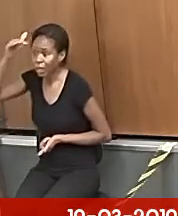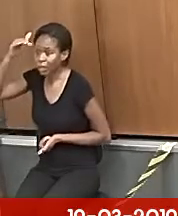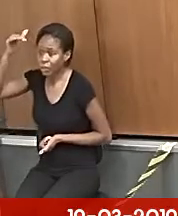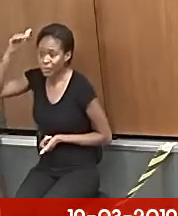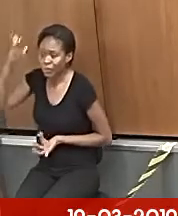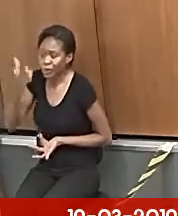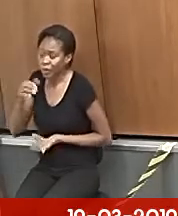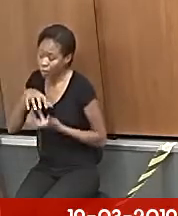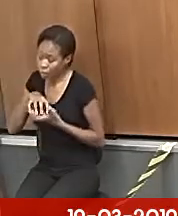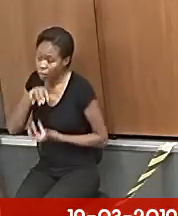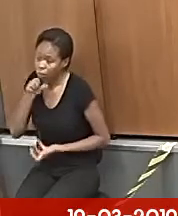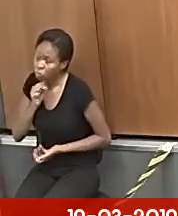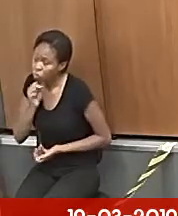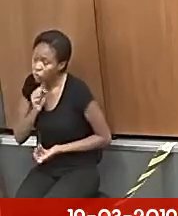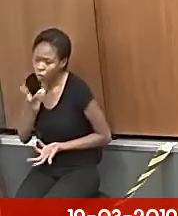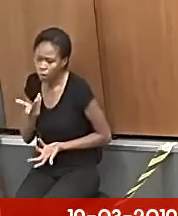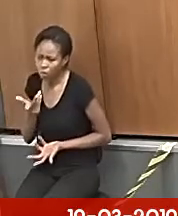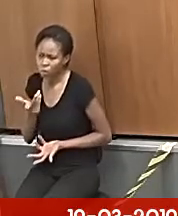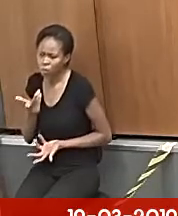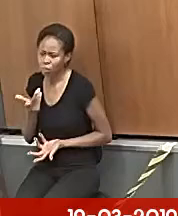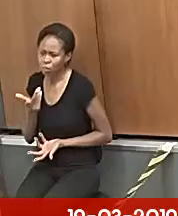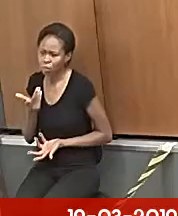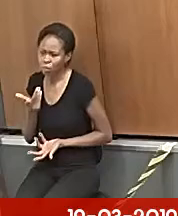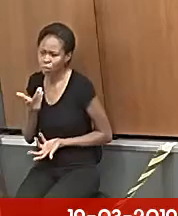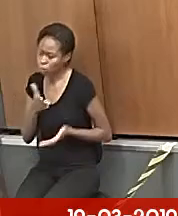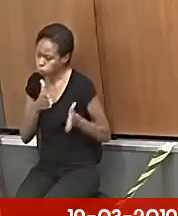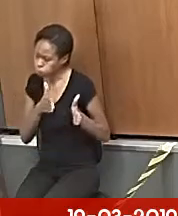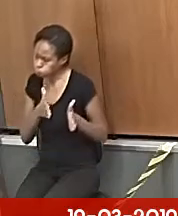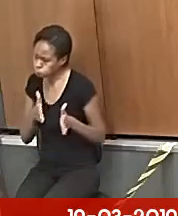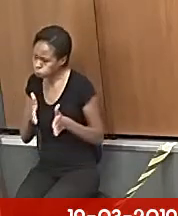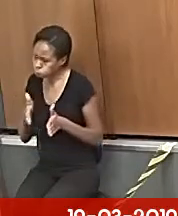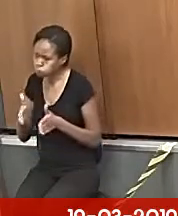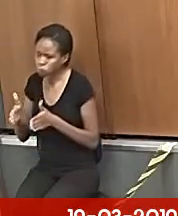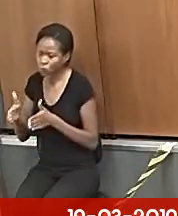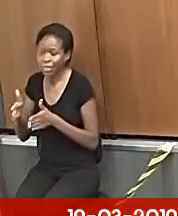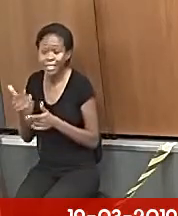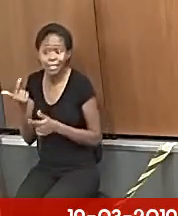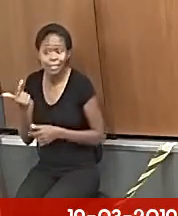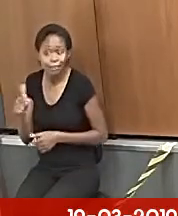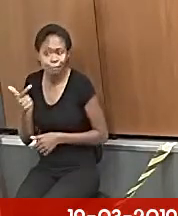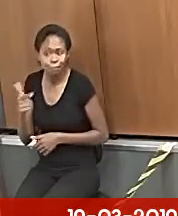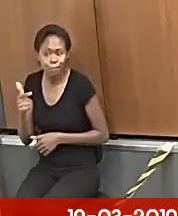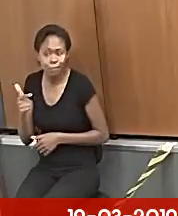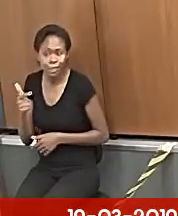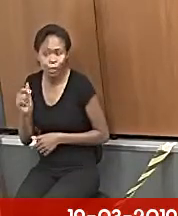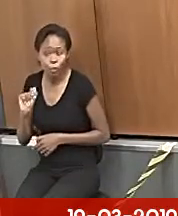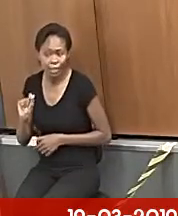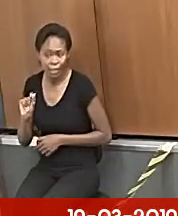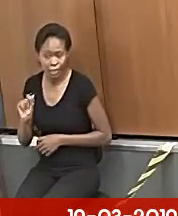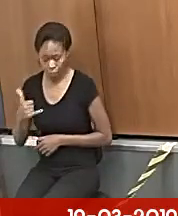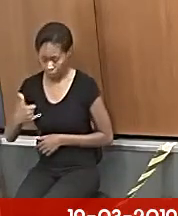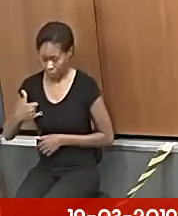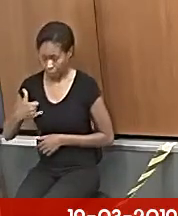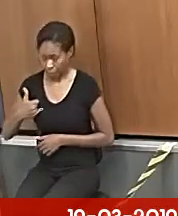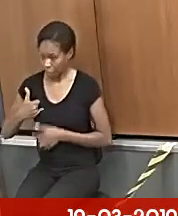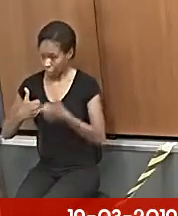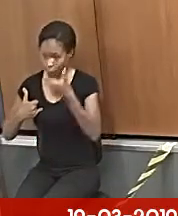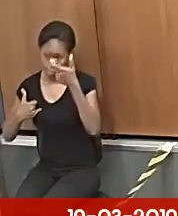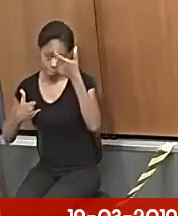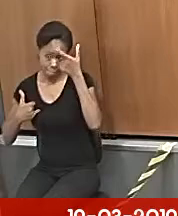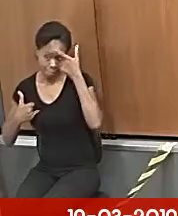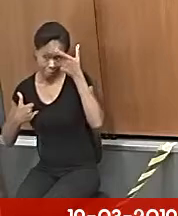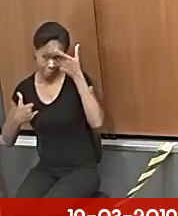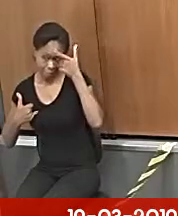existe científicamente falando a questão da idade mental né na verdade que existe